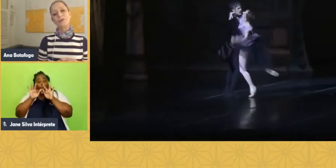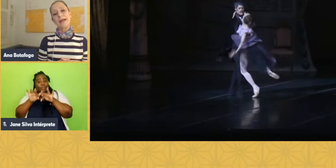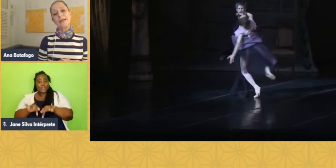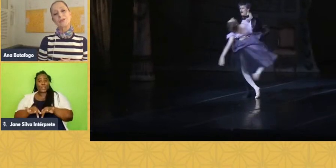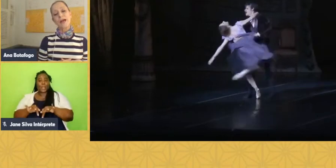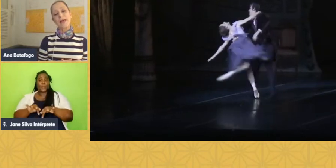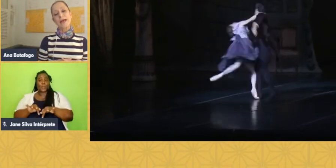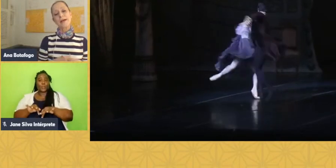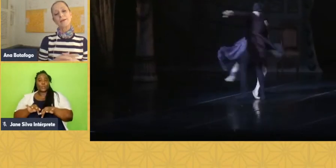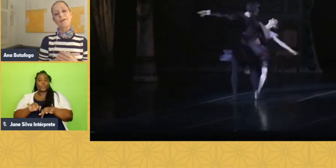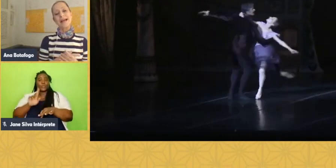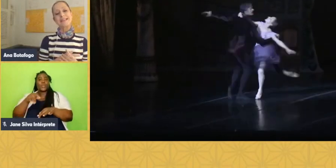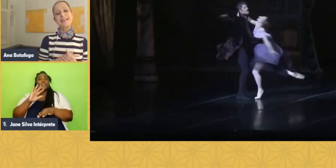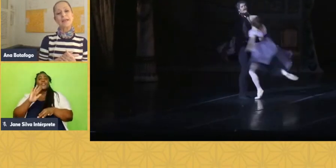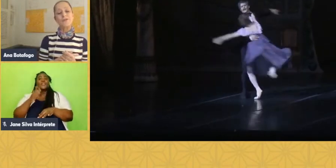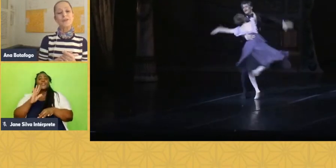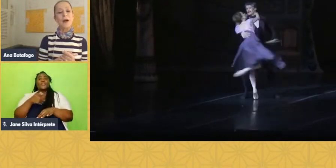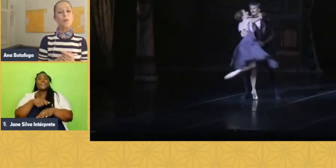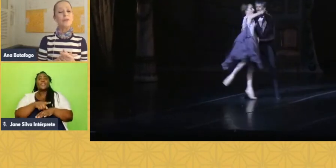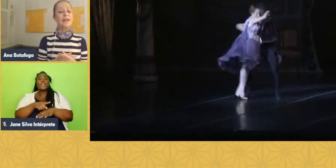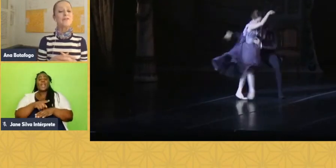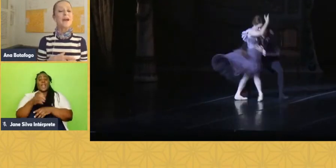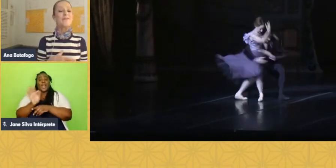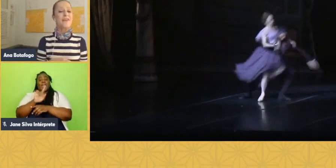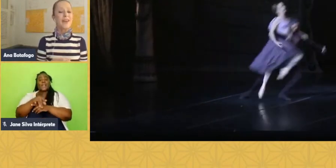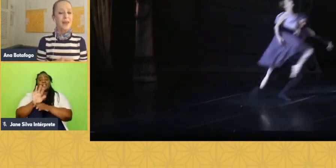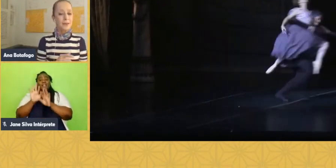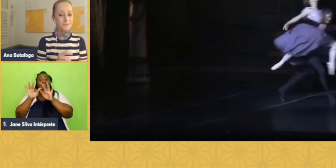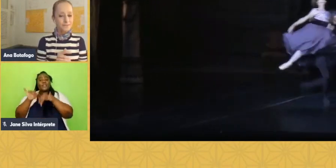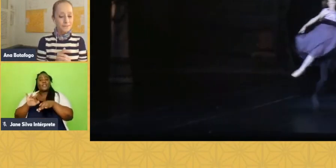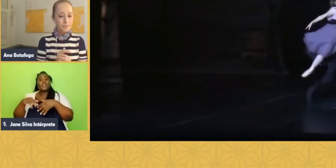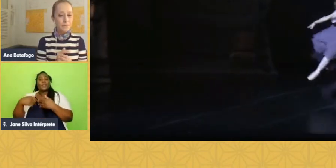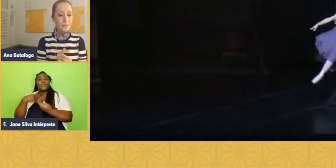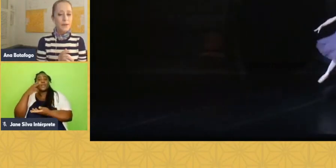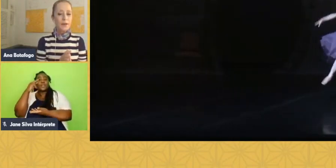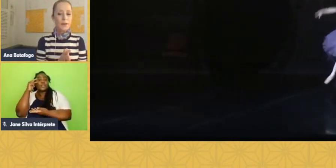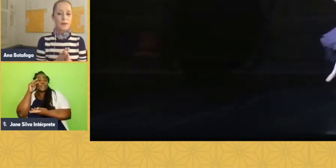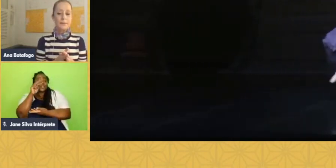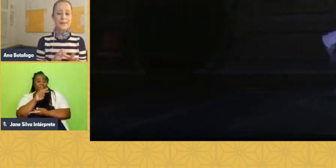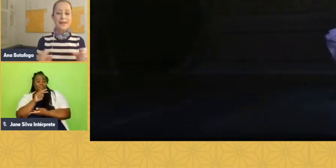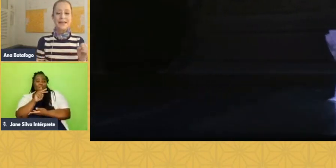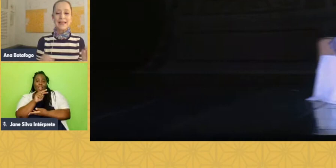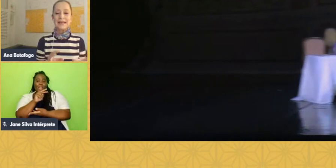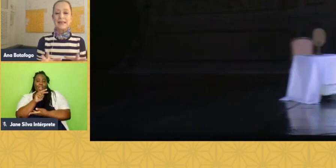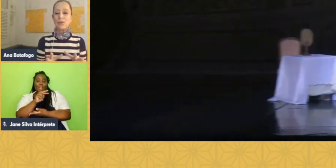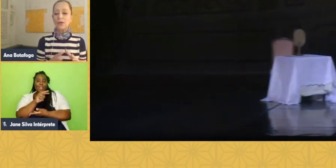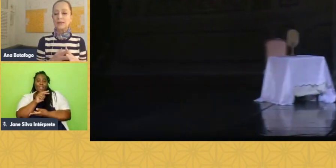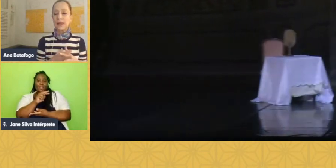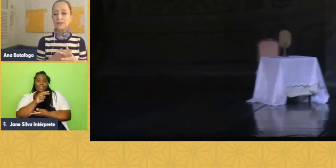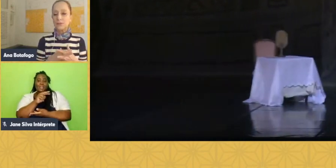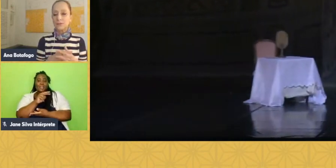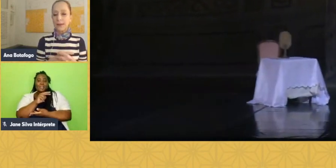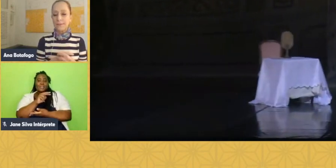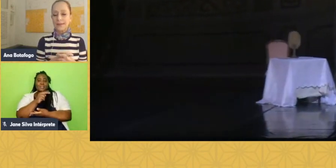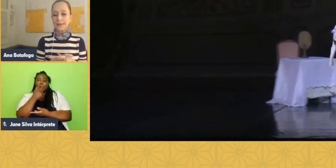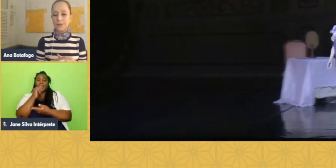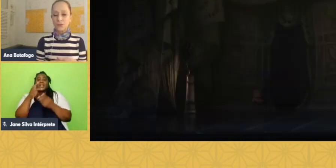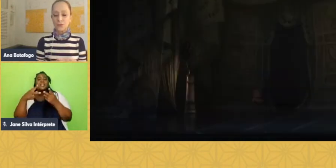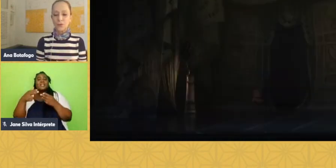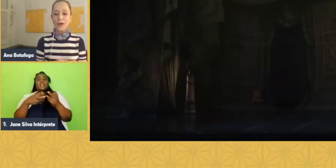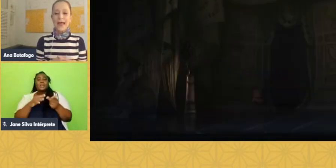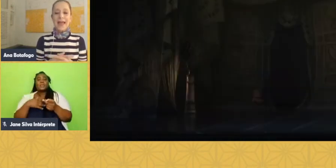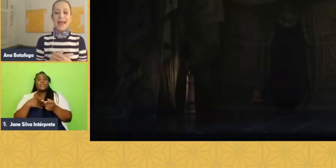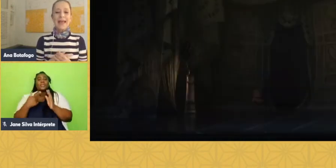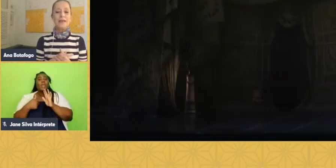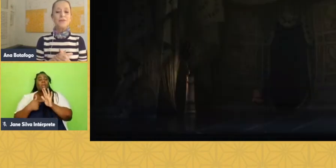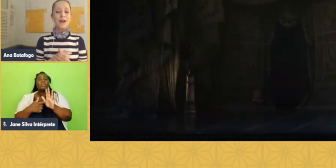ó Isso daí já é a cena final quando ele vai ver lá e a pena que tá entrecortado não tá